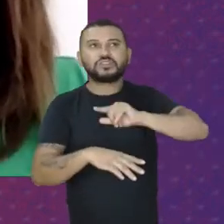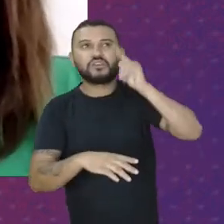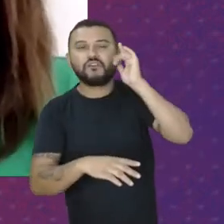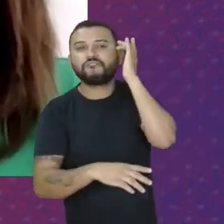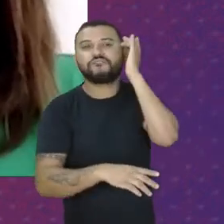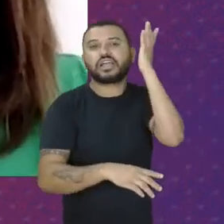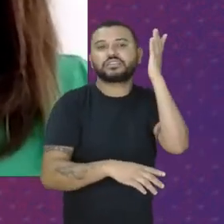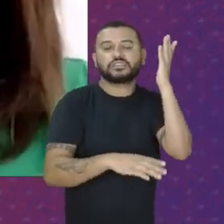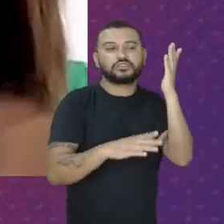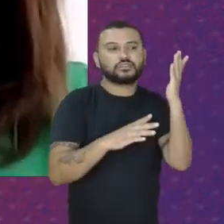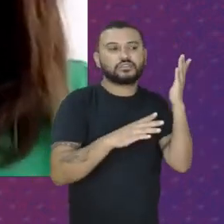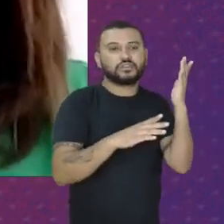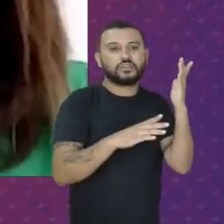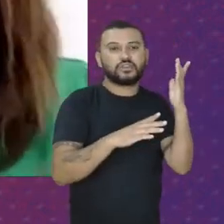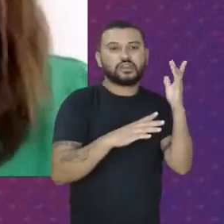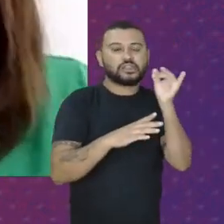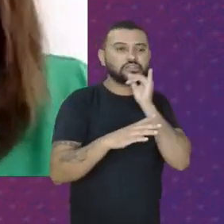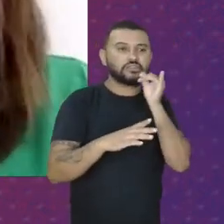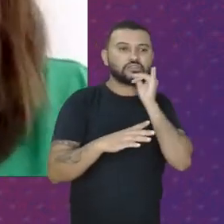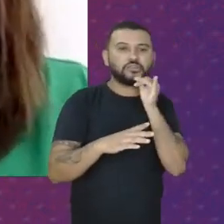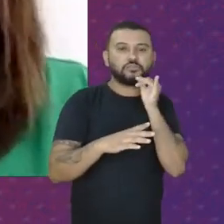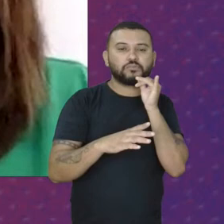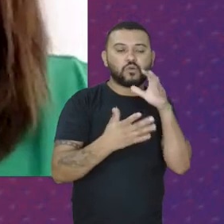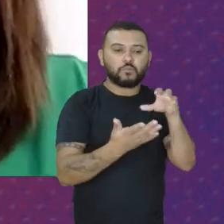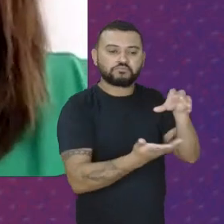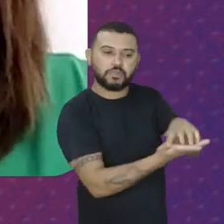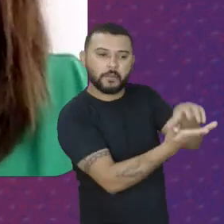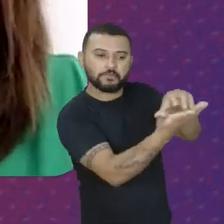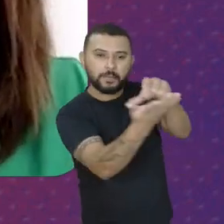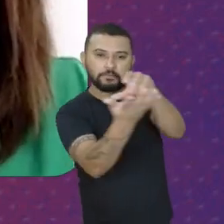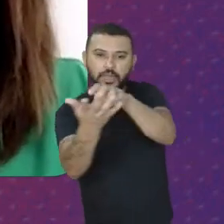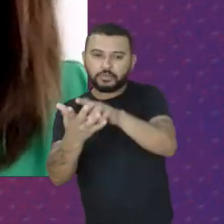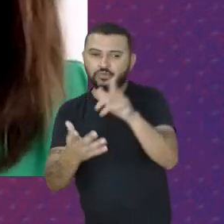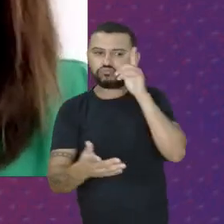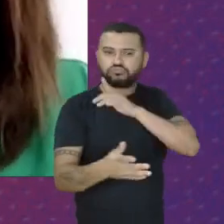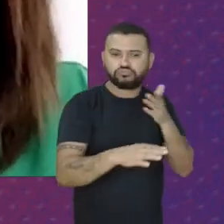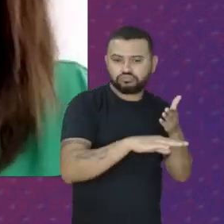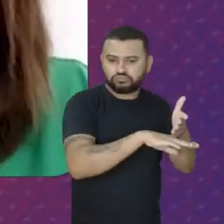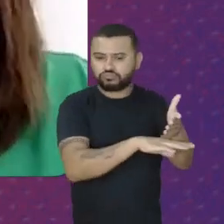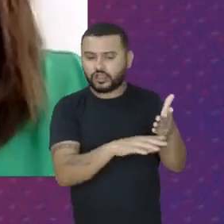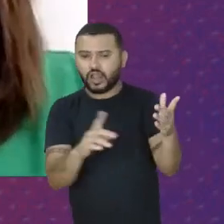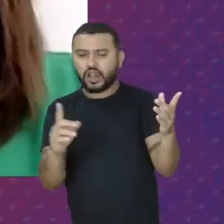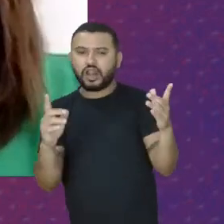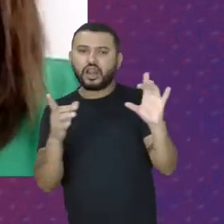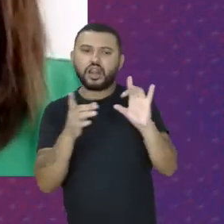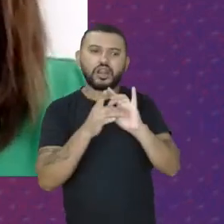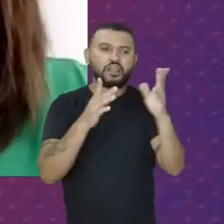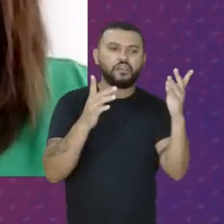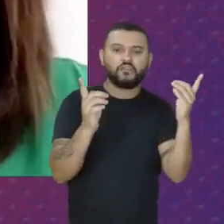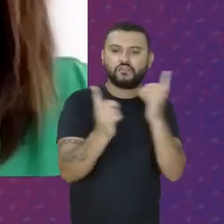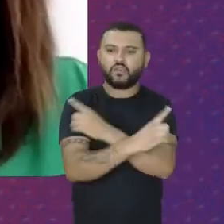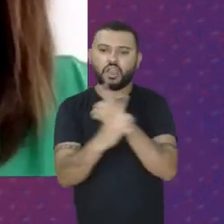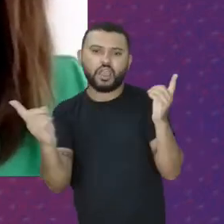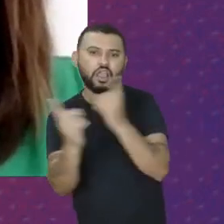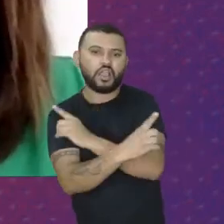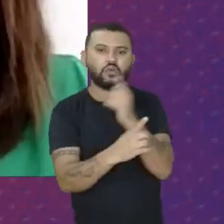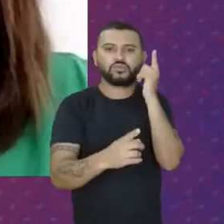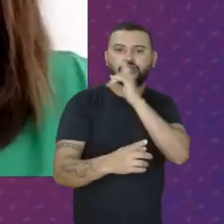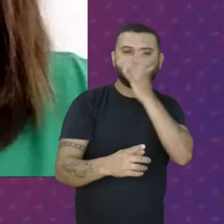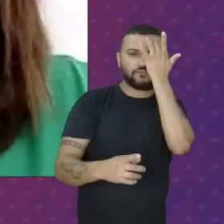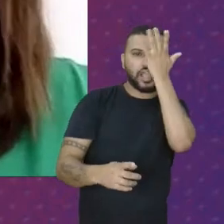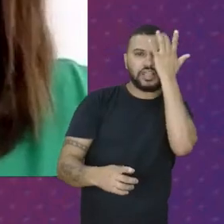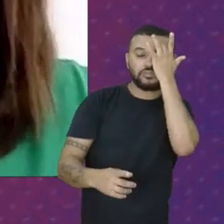de poder ocupar vários espaços ao mesmo tempo, do ir e vir, né? De forma muito